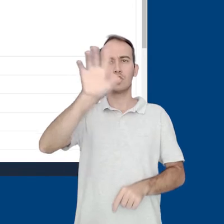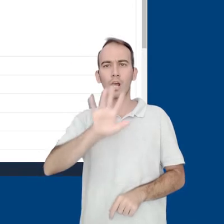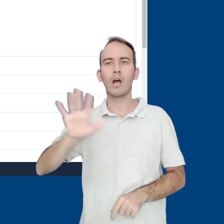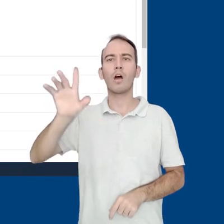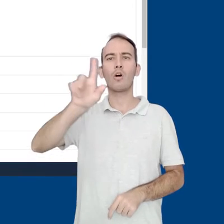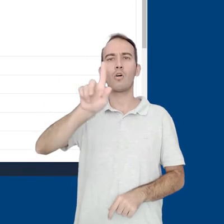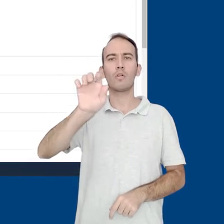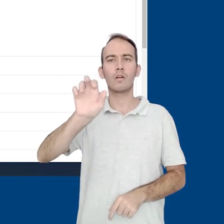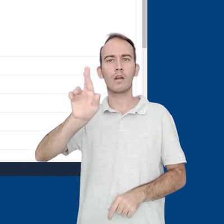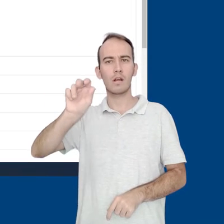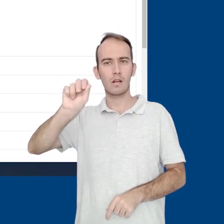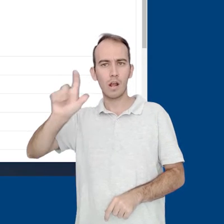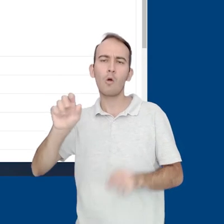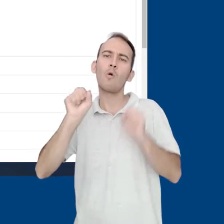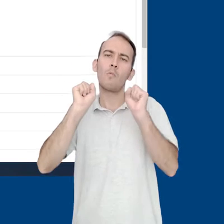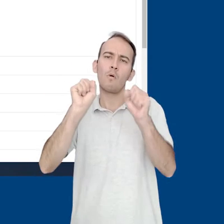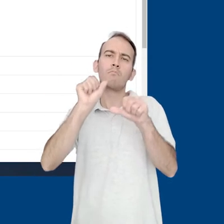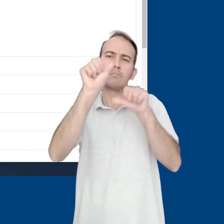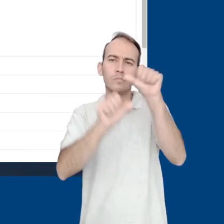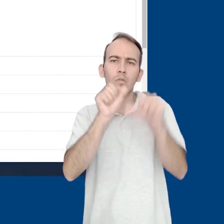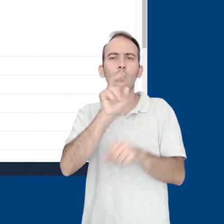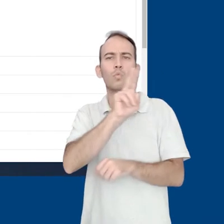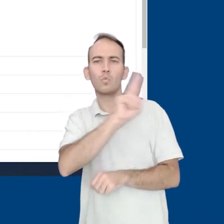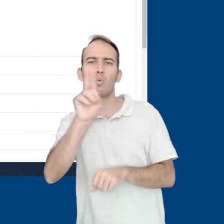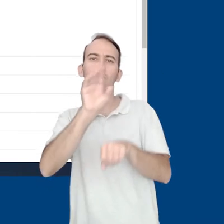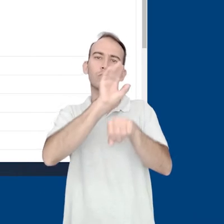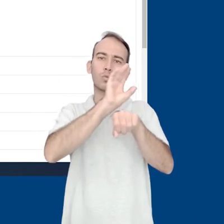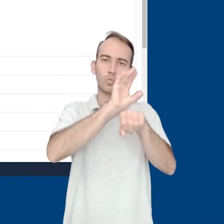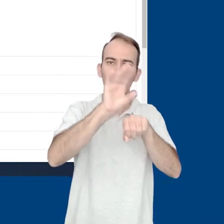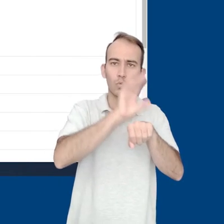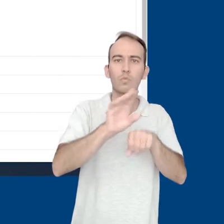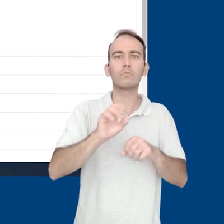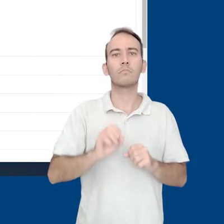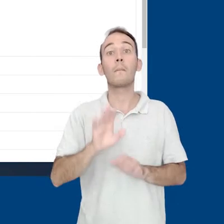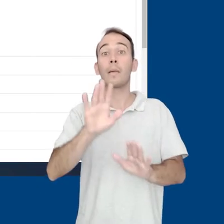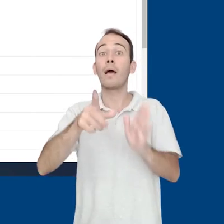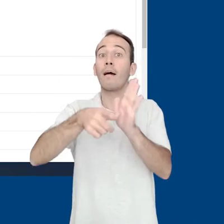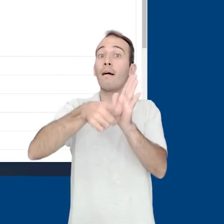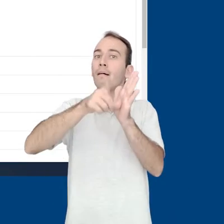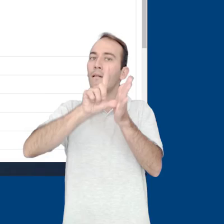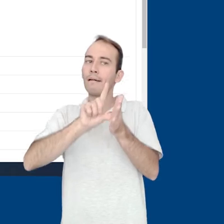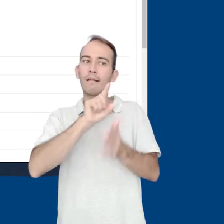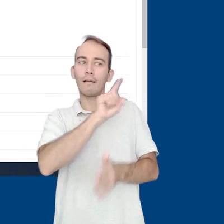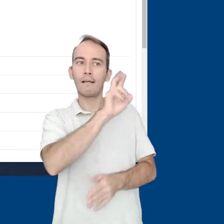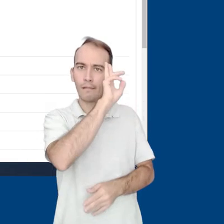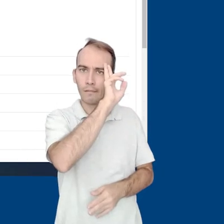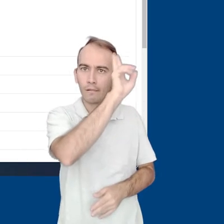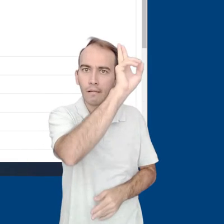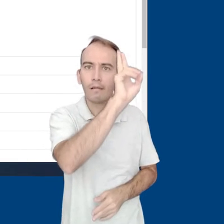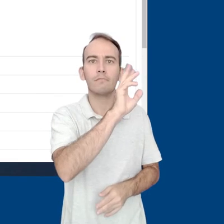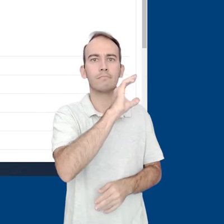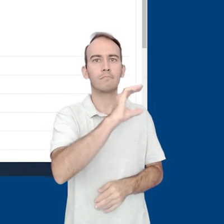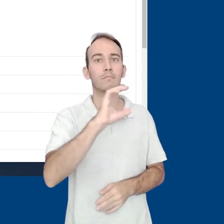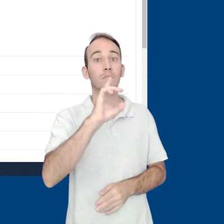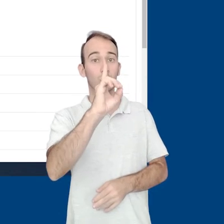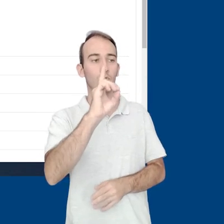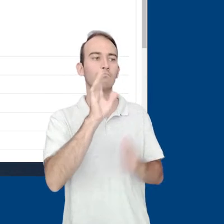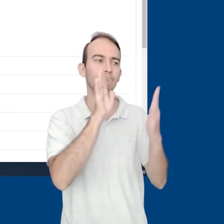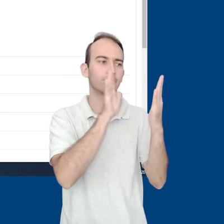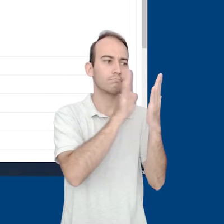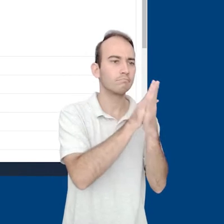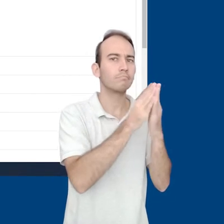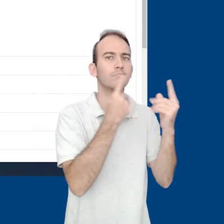alterar o nome do curso, se necessário. Converse com sua coordenação, antes de efetuar essa operação.